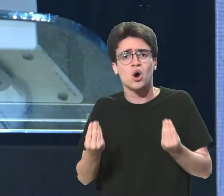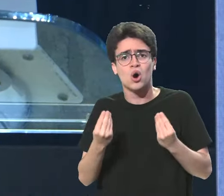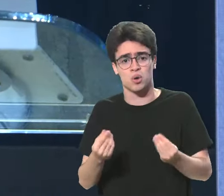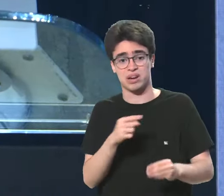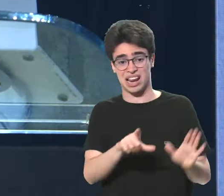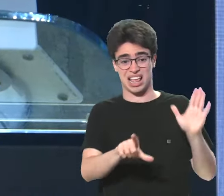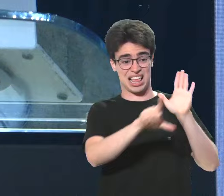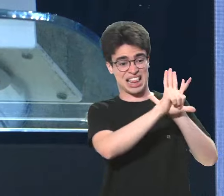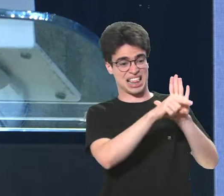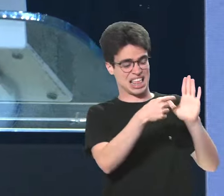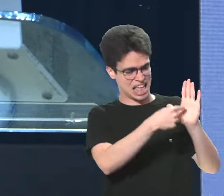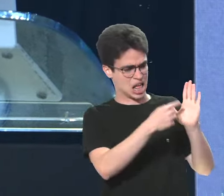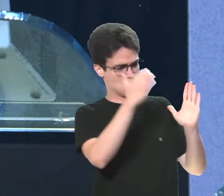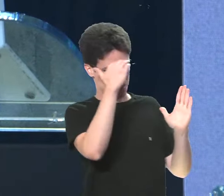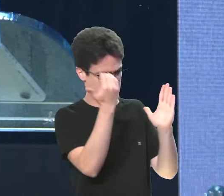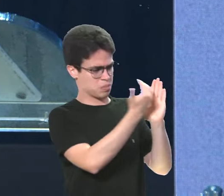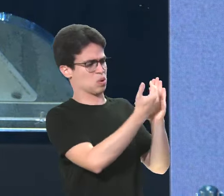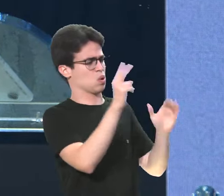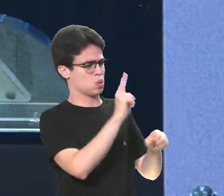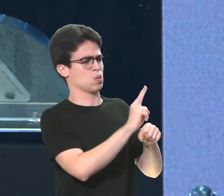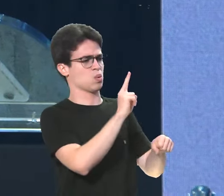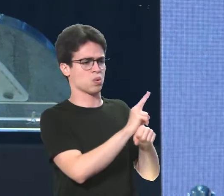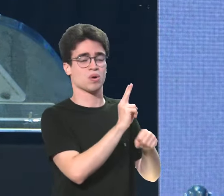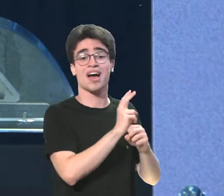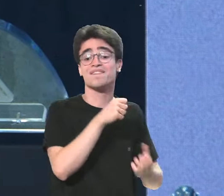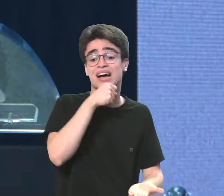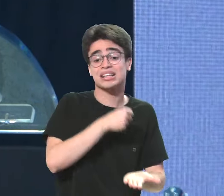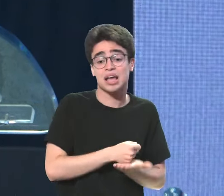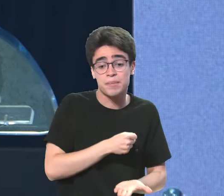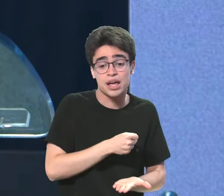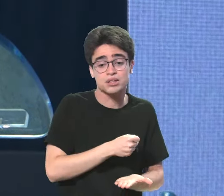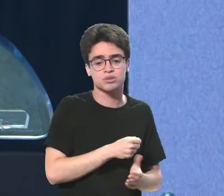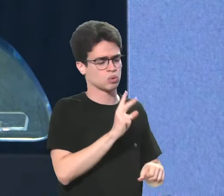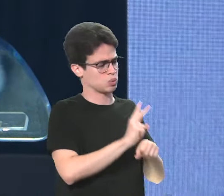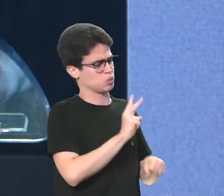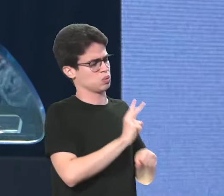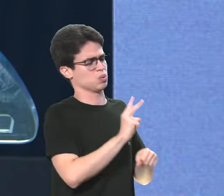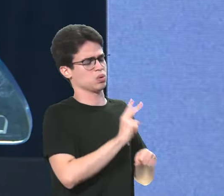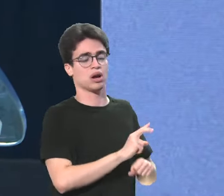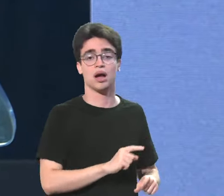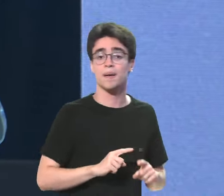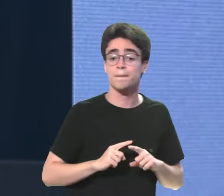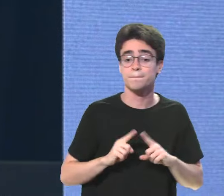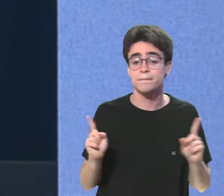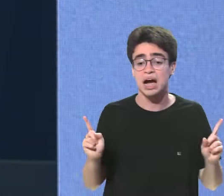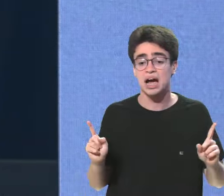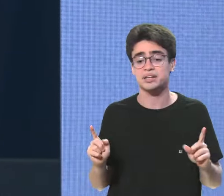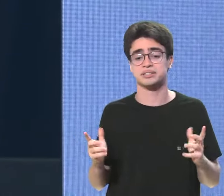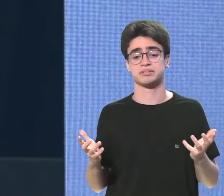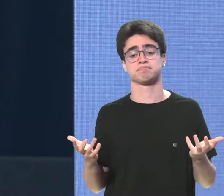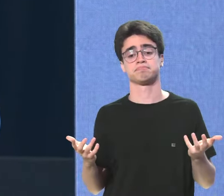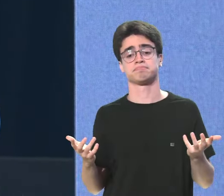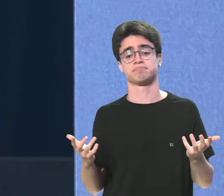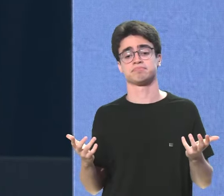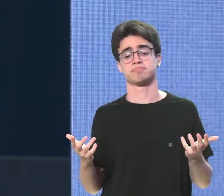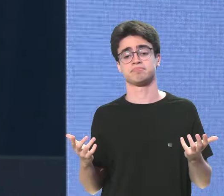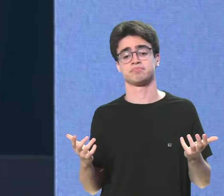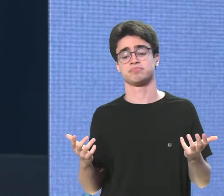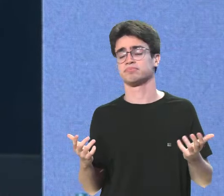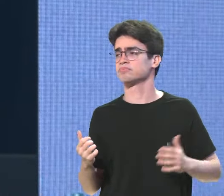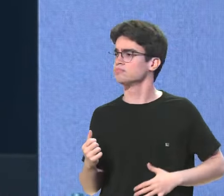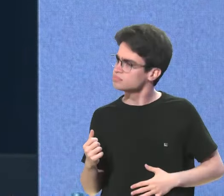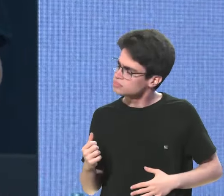tanto pela lei de Deus do Antigo Testamento só que ele